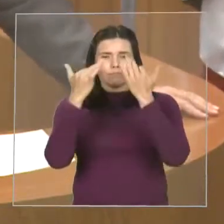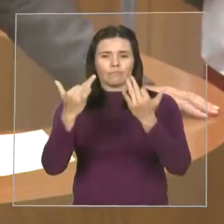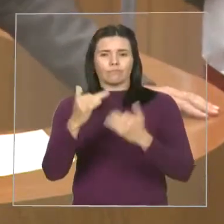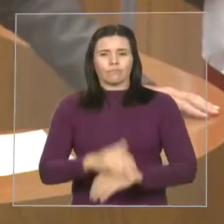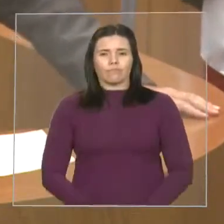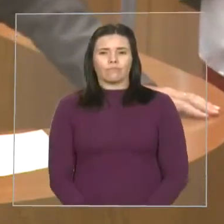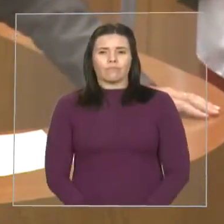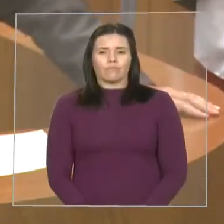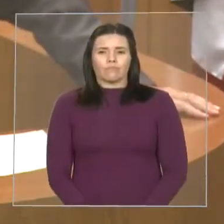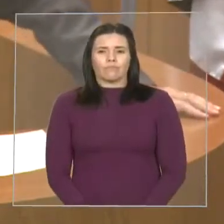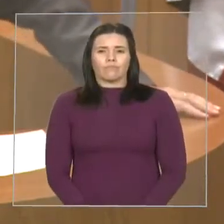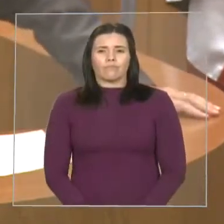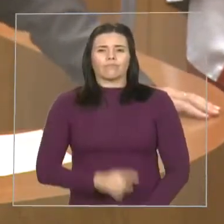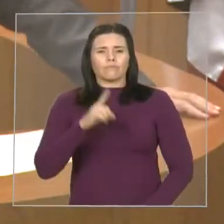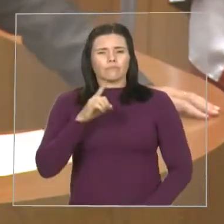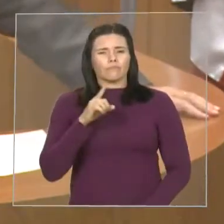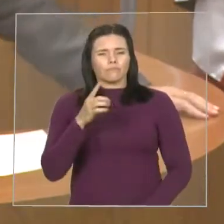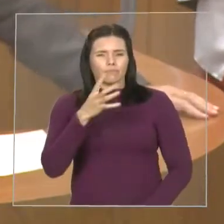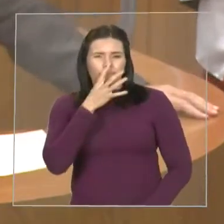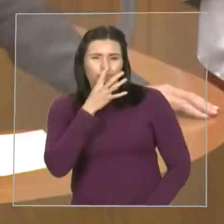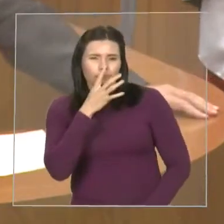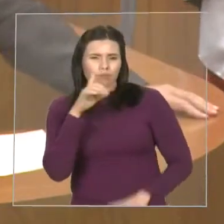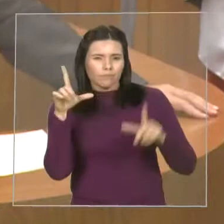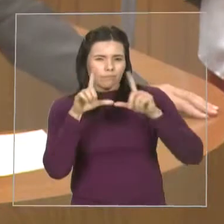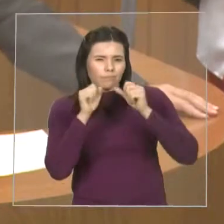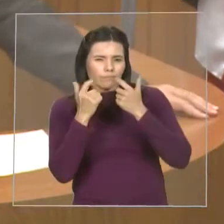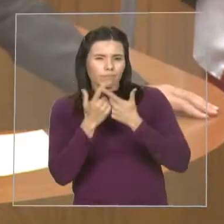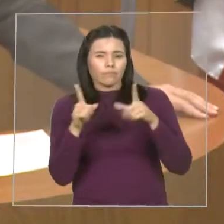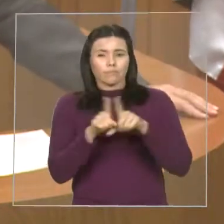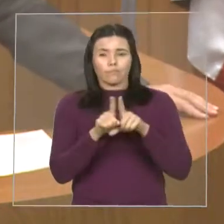TV Assembleia e pela internet.